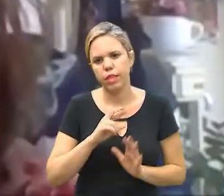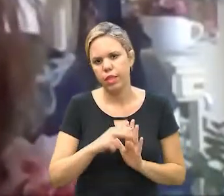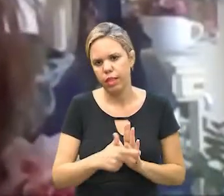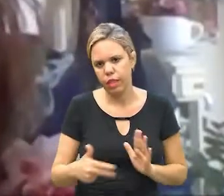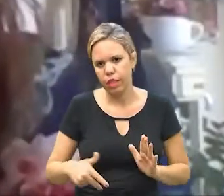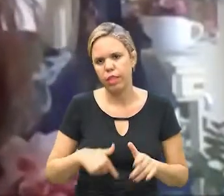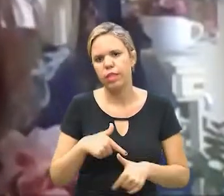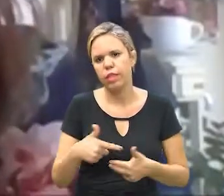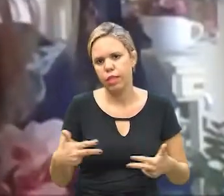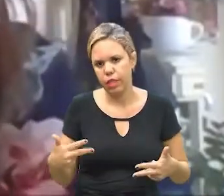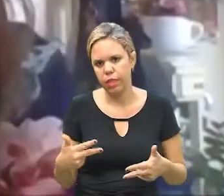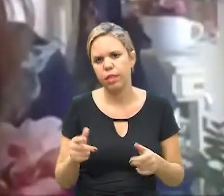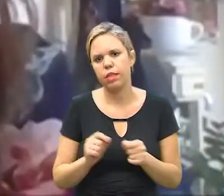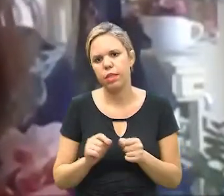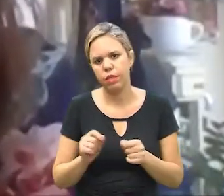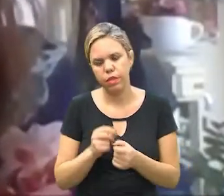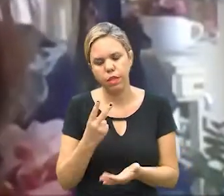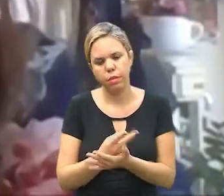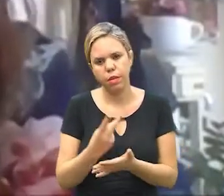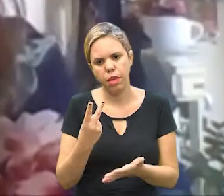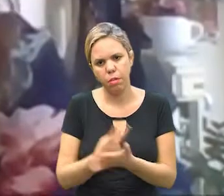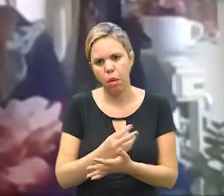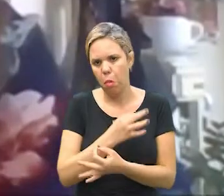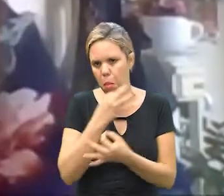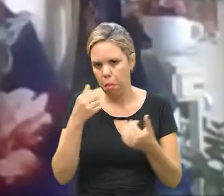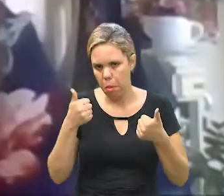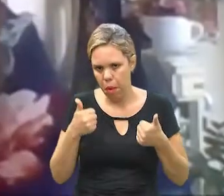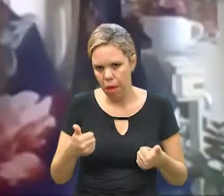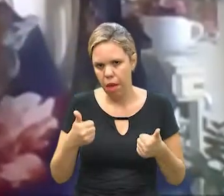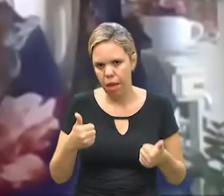série de atividades para mantê-los